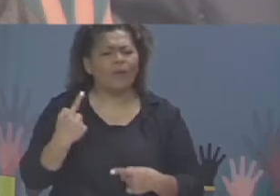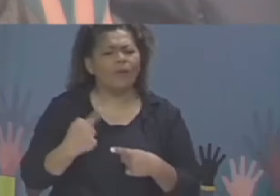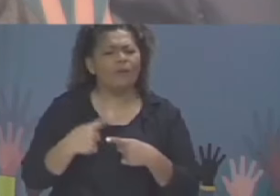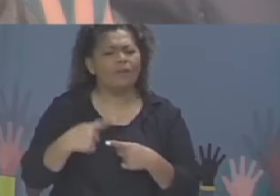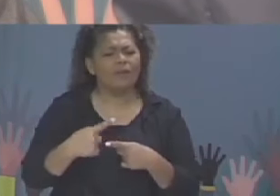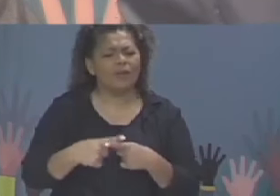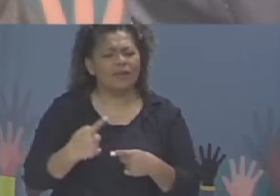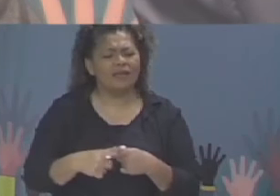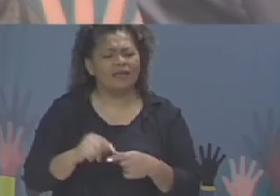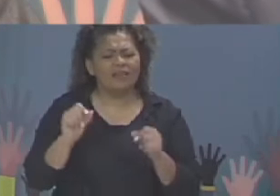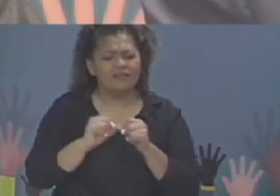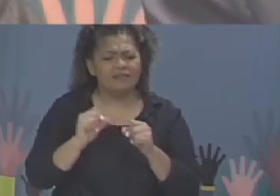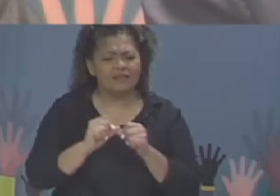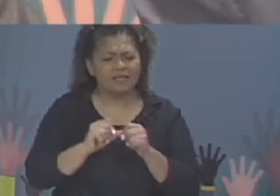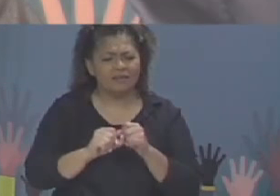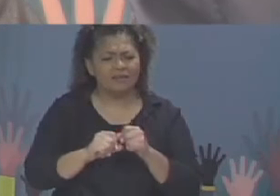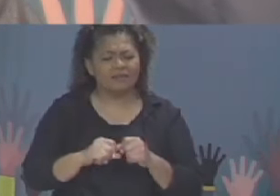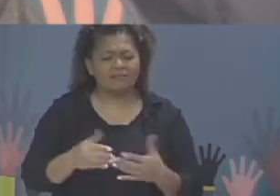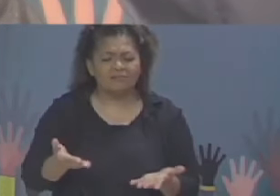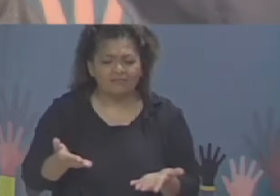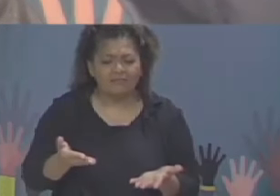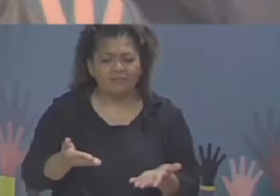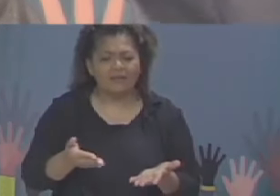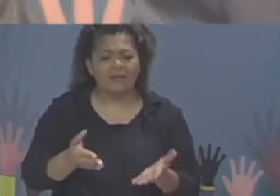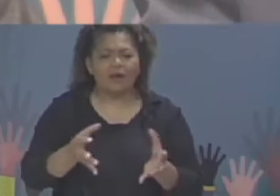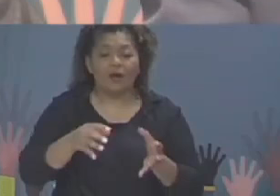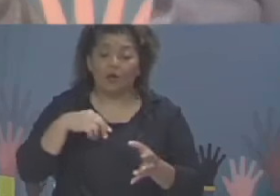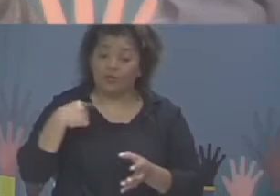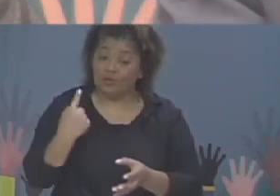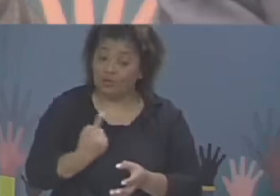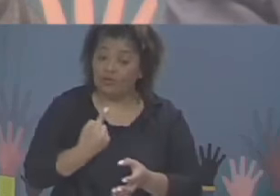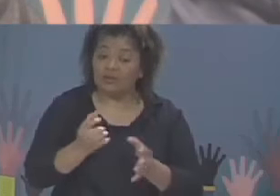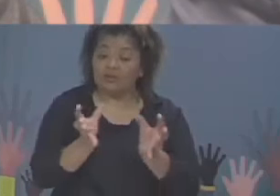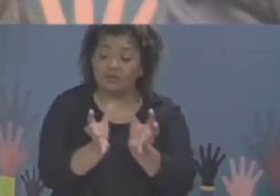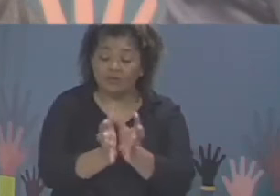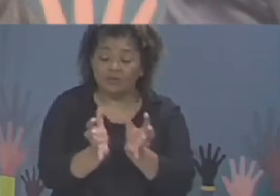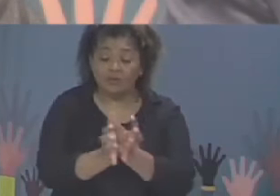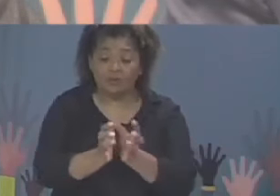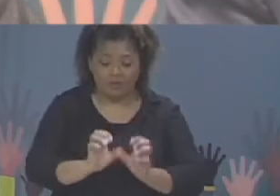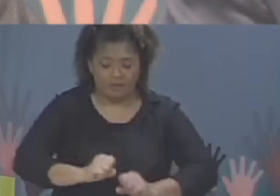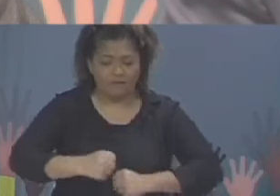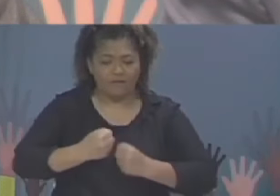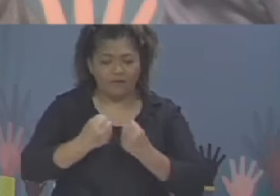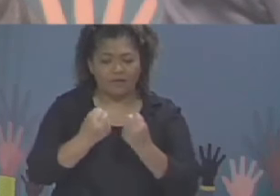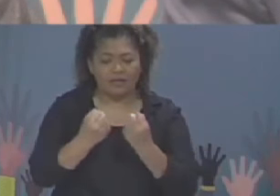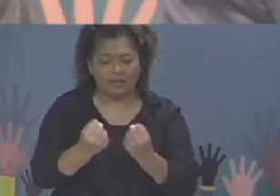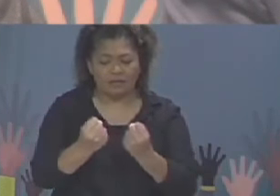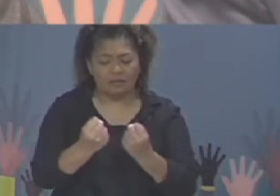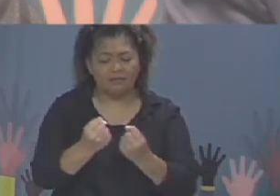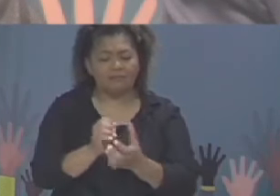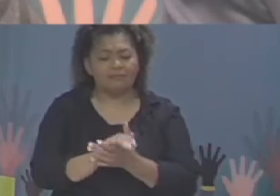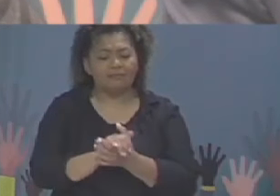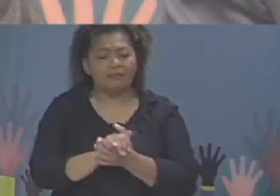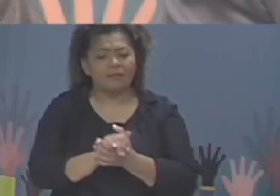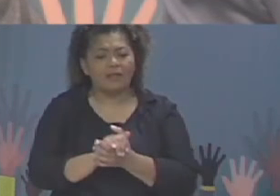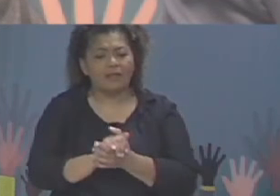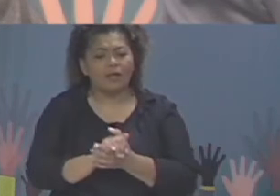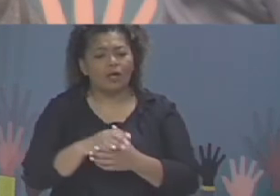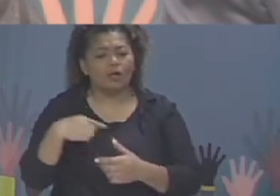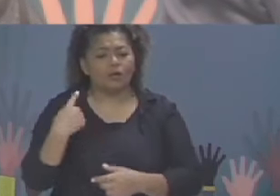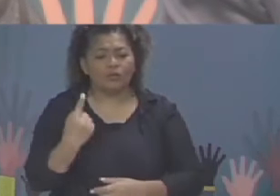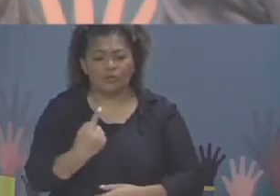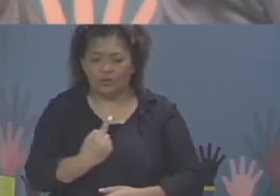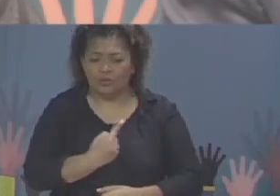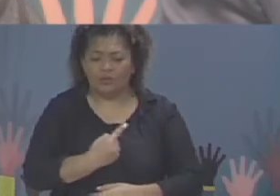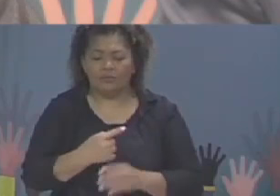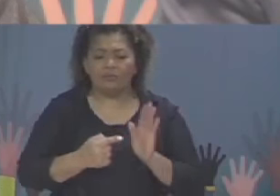Porque nós, do nosso grupo do Fortalecer, nós que estamos nessa gestão de 2014, 2015, 2016, nós nos pautamos pelo